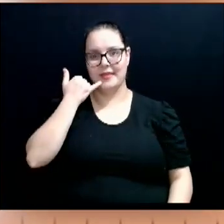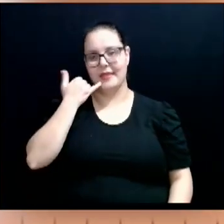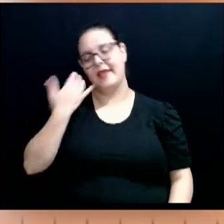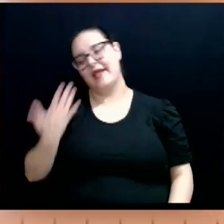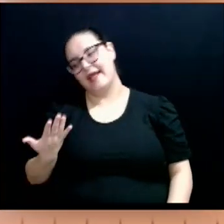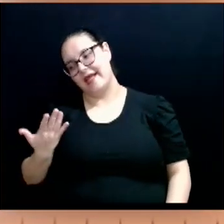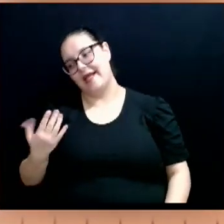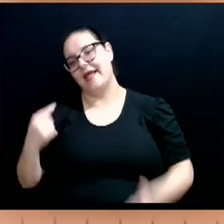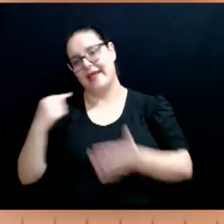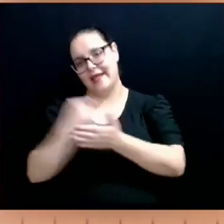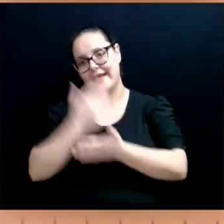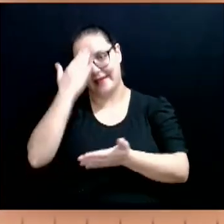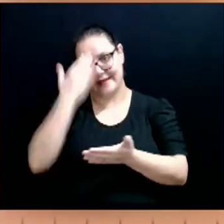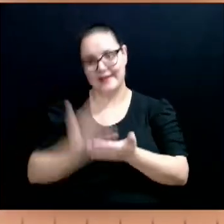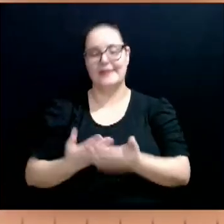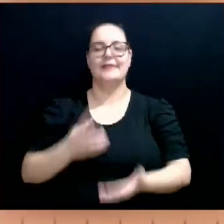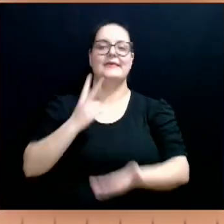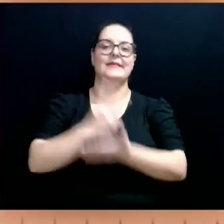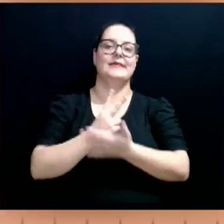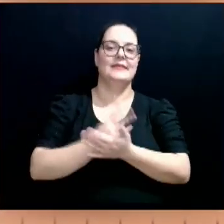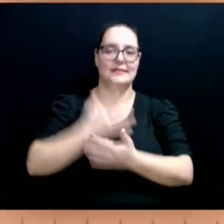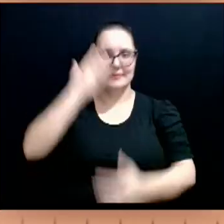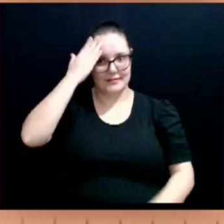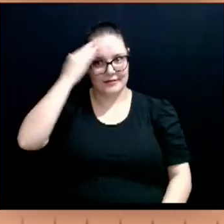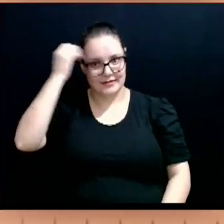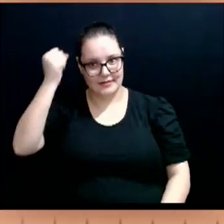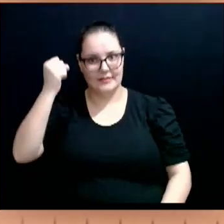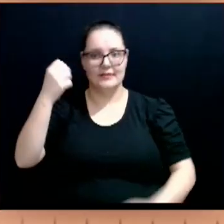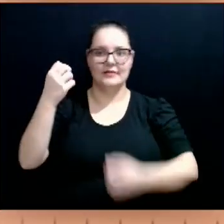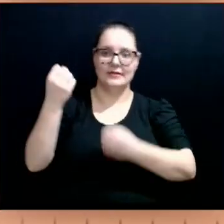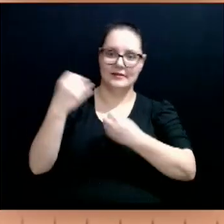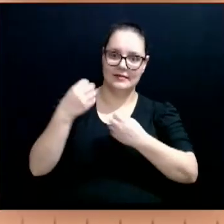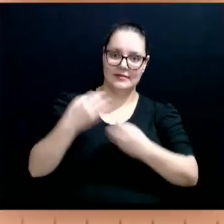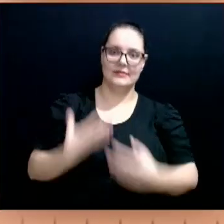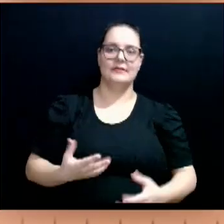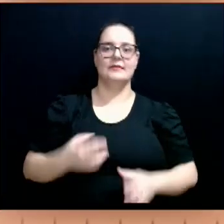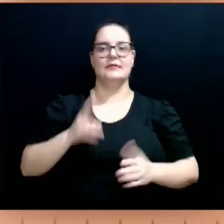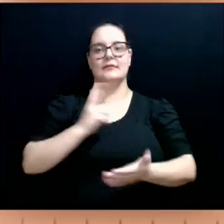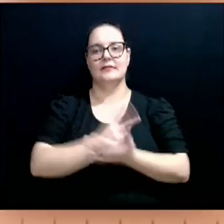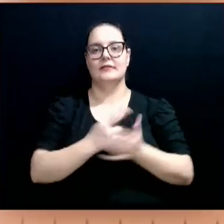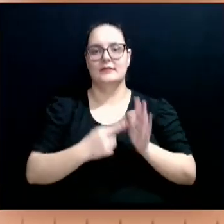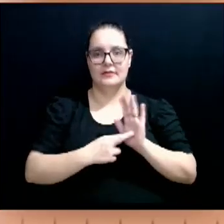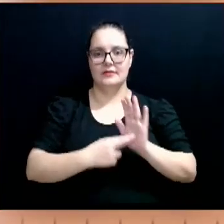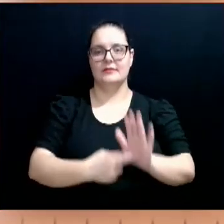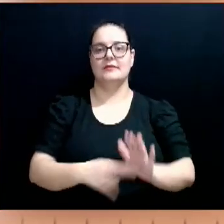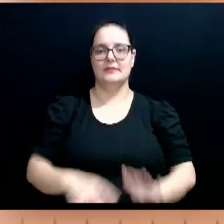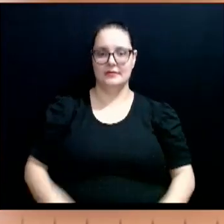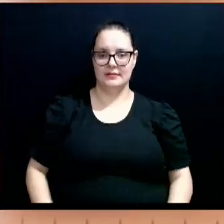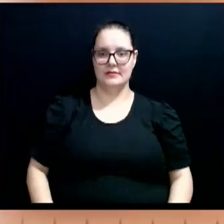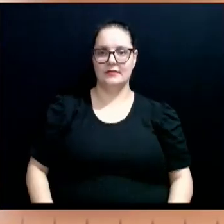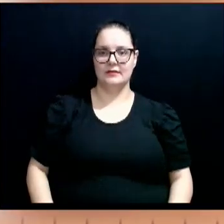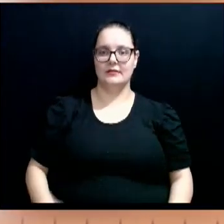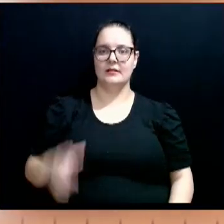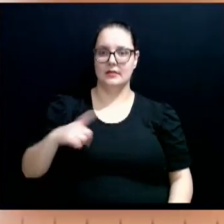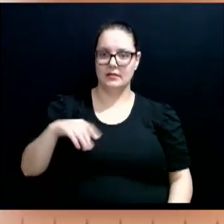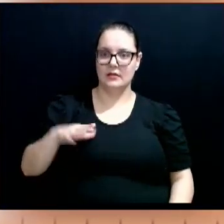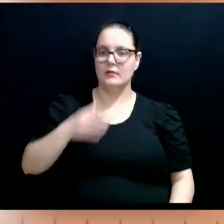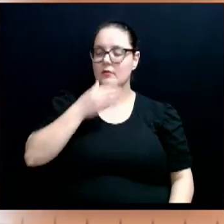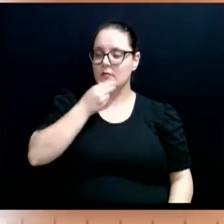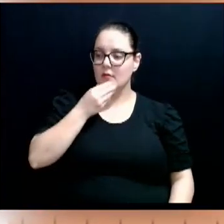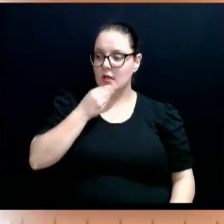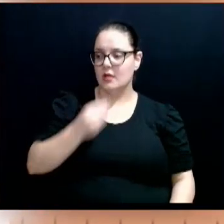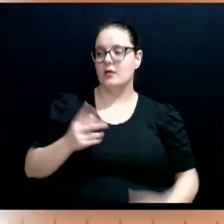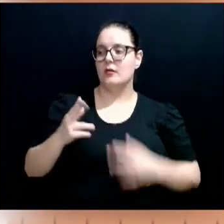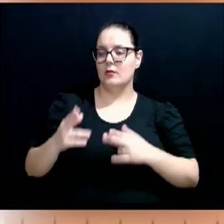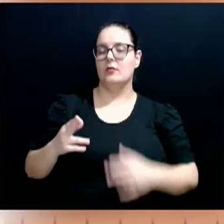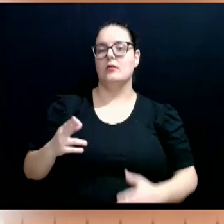mas sempre com sabedoria, sempre ensinando, sempre com referência, que tenhamos mais homens como o senhor na política e no mundo. E